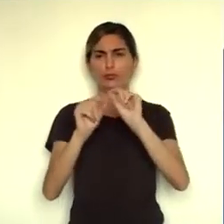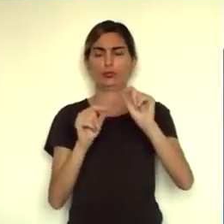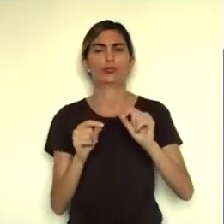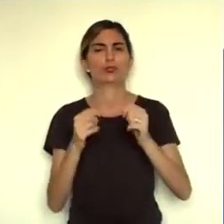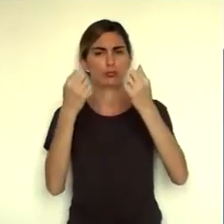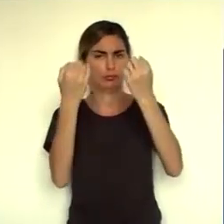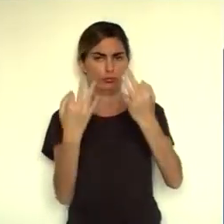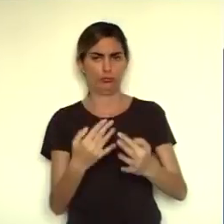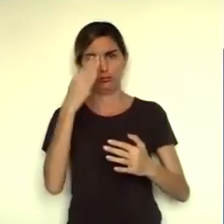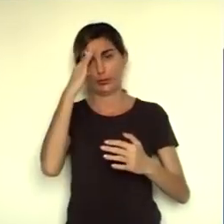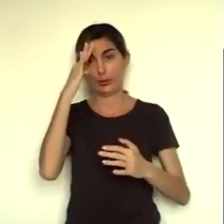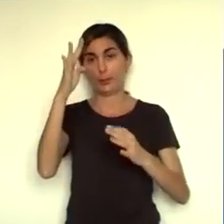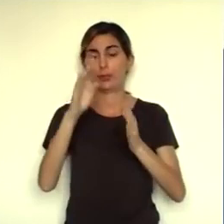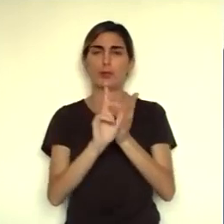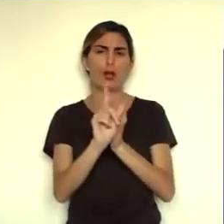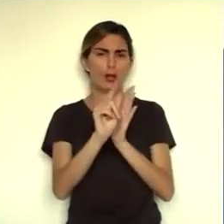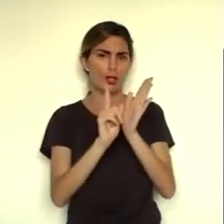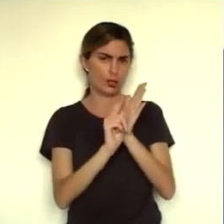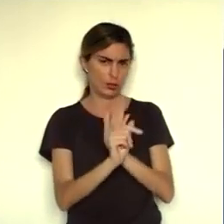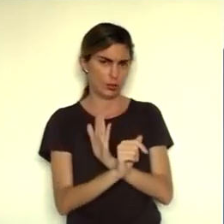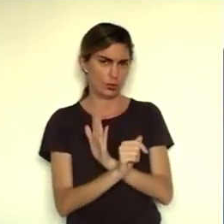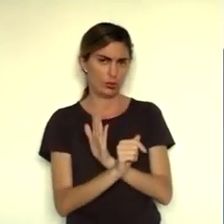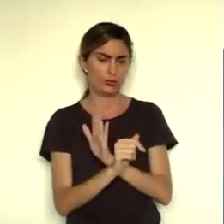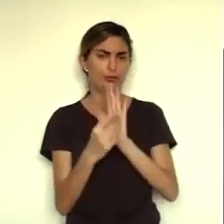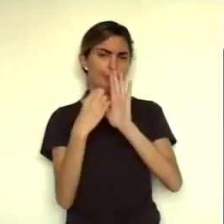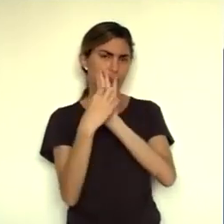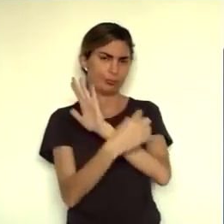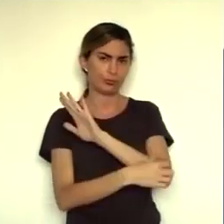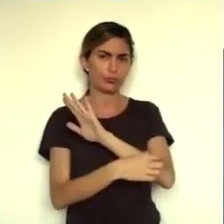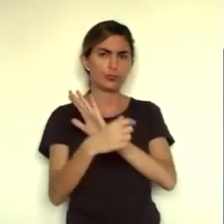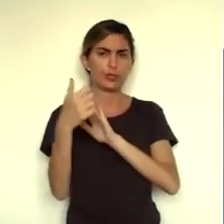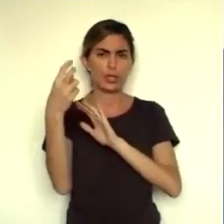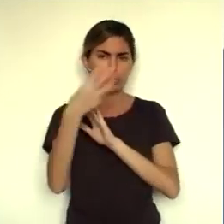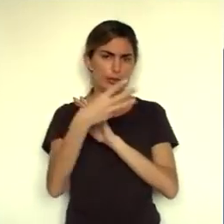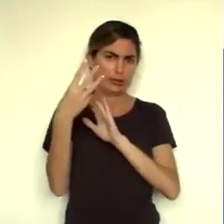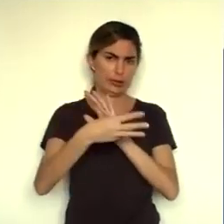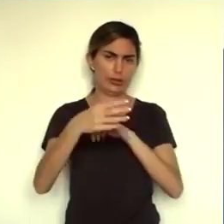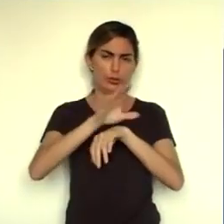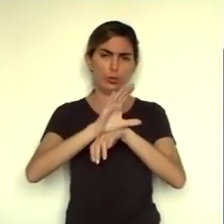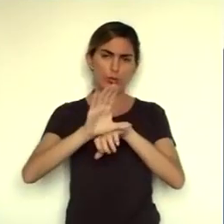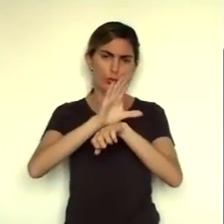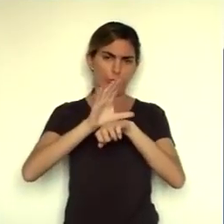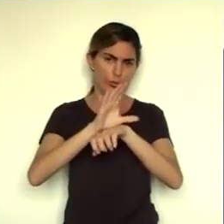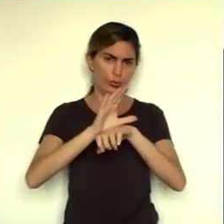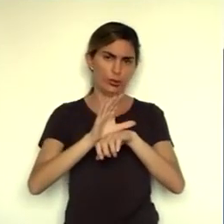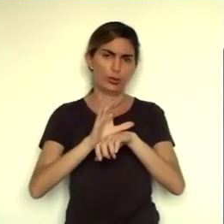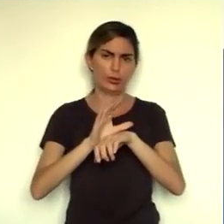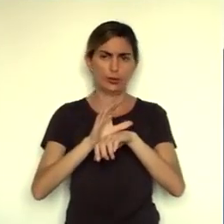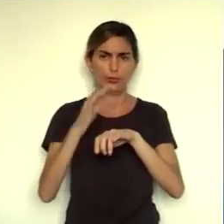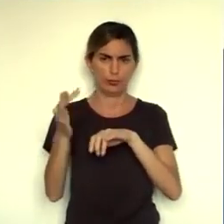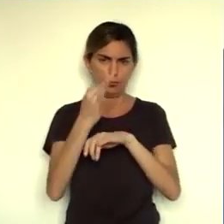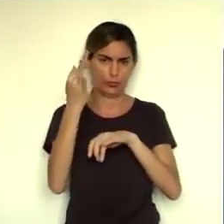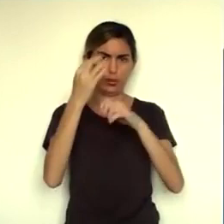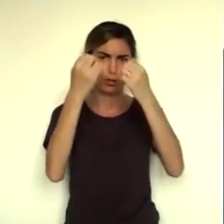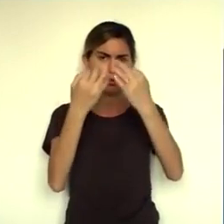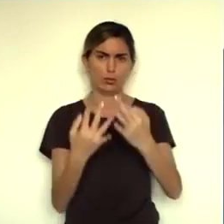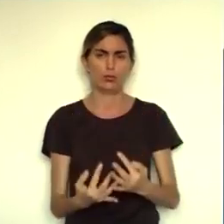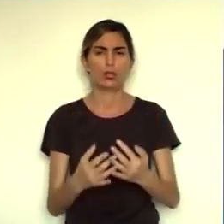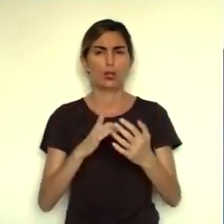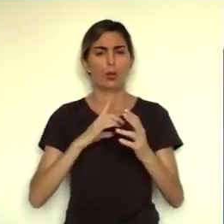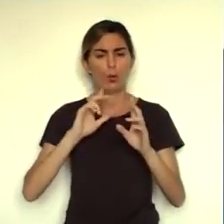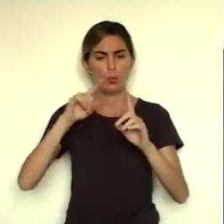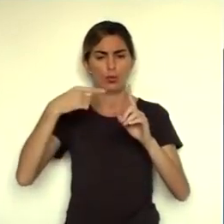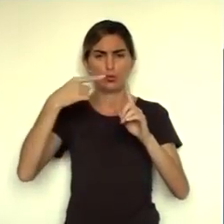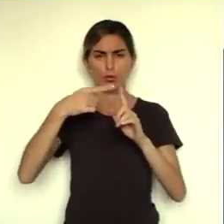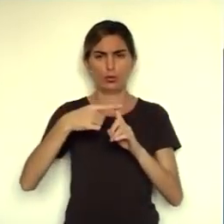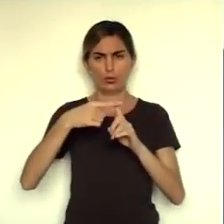essas questões? Num dos principais artigos, um dos primeiros artigos, que é o artigo 3º da Constituição Federal, diz o seguinte: